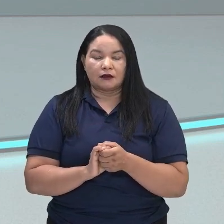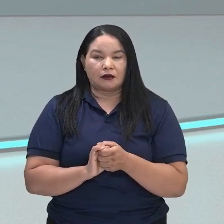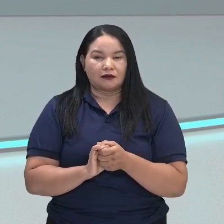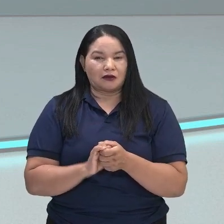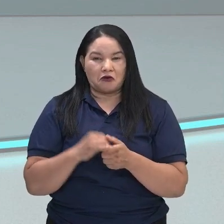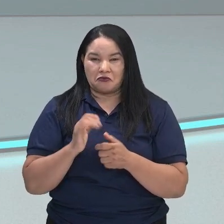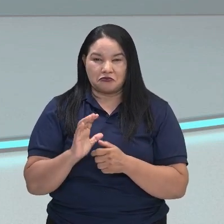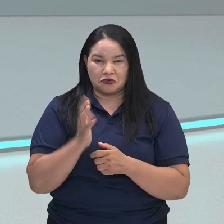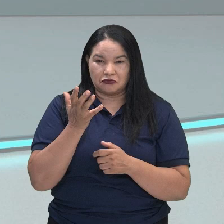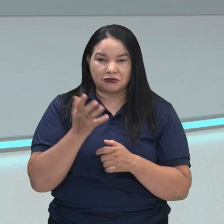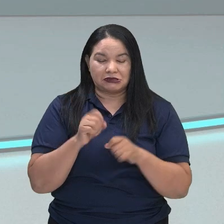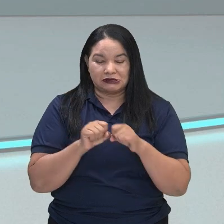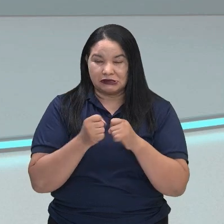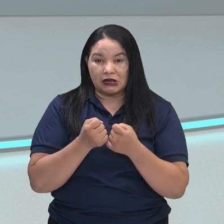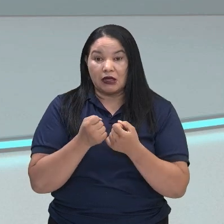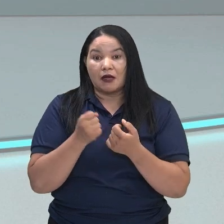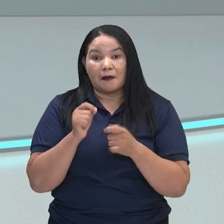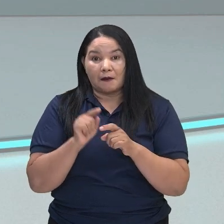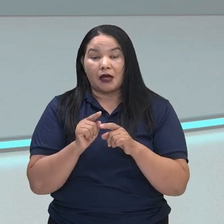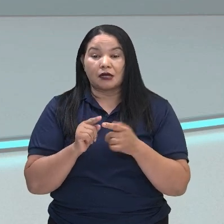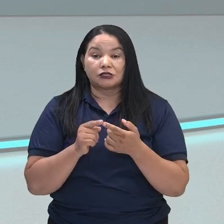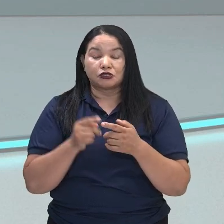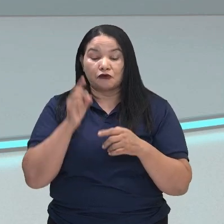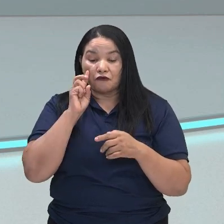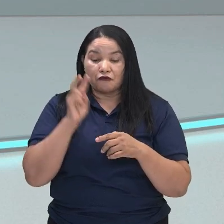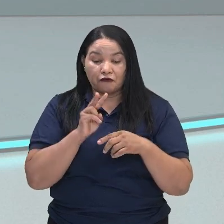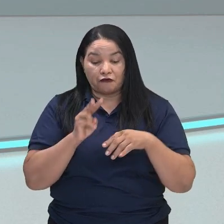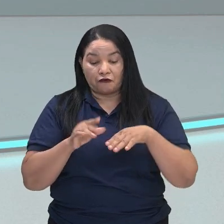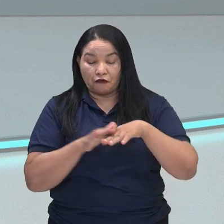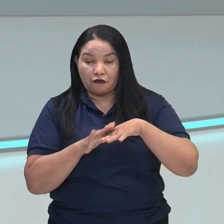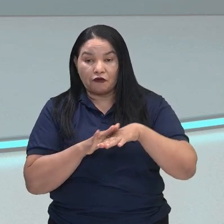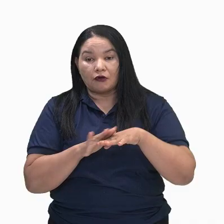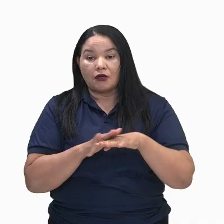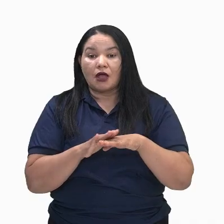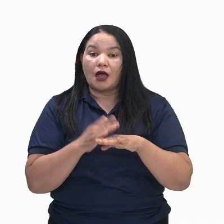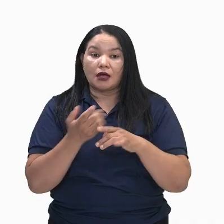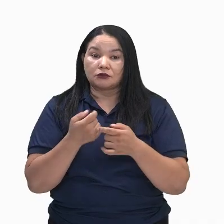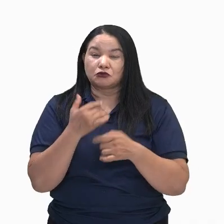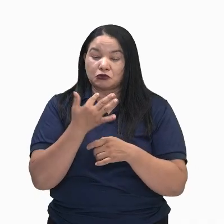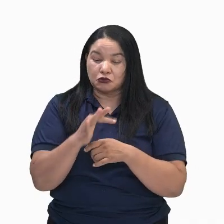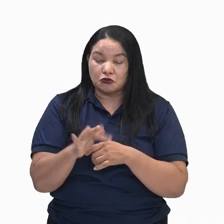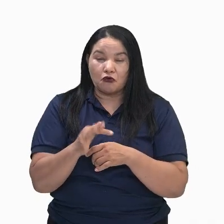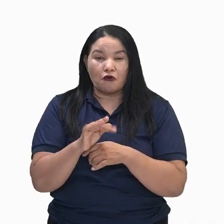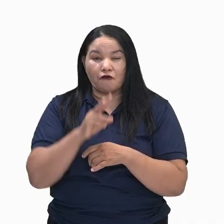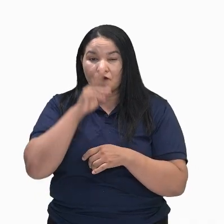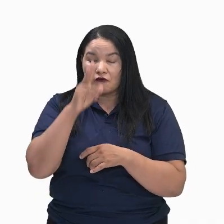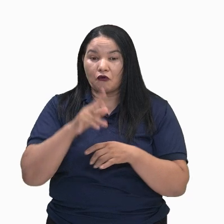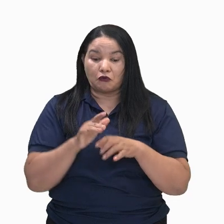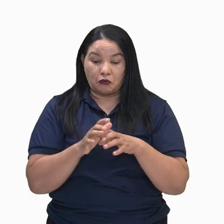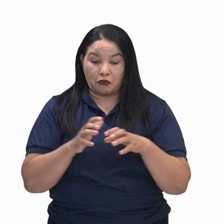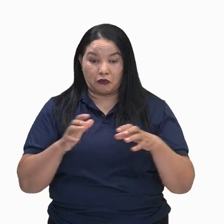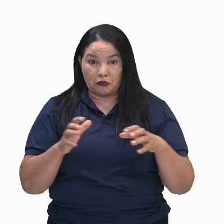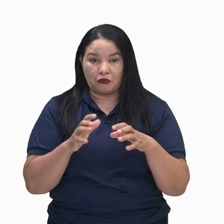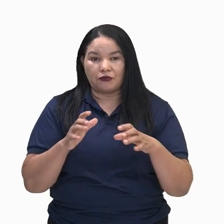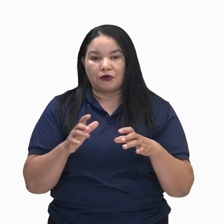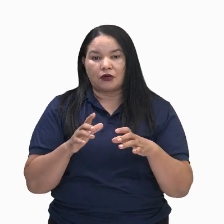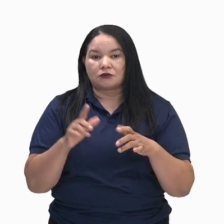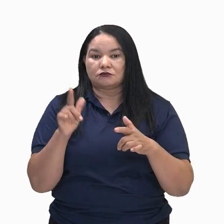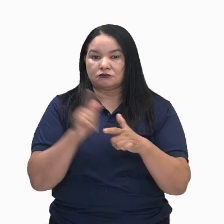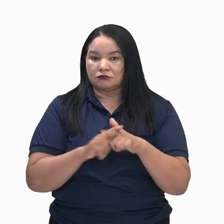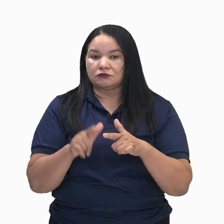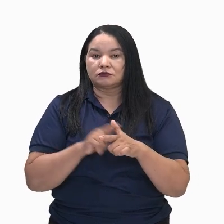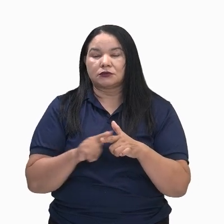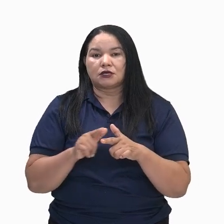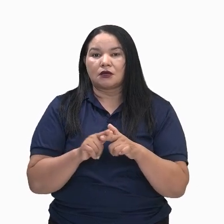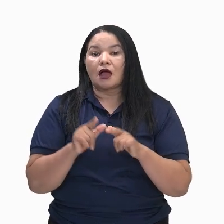acontece a fissura, se quebra, mas ele fica ali sem romper a pele, tá bom? Sintomas: dor intensa, inchaço, dentre outros, tá? O